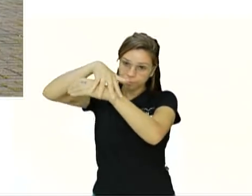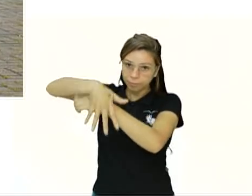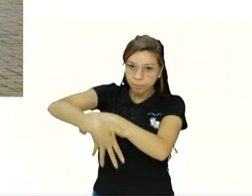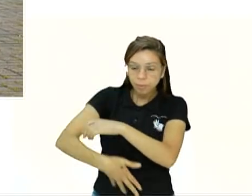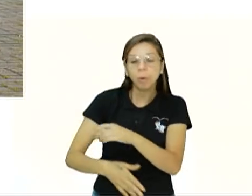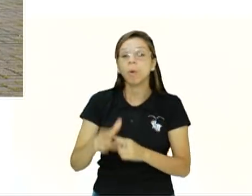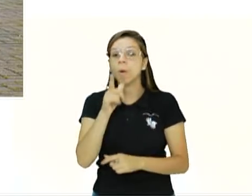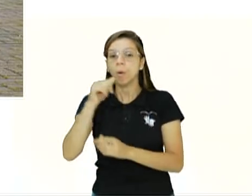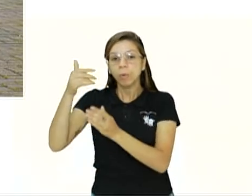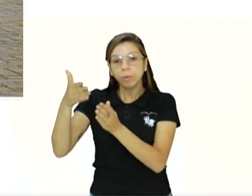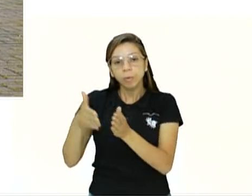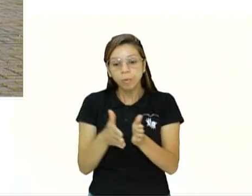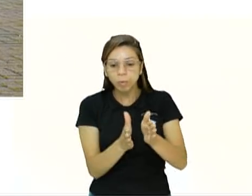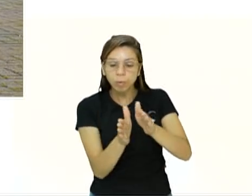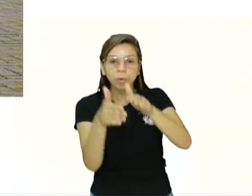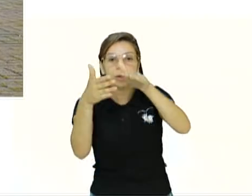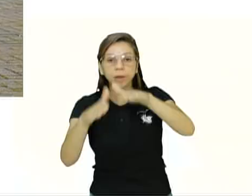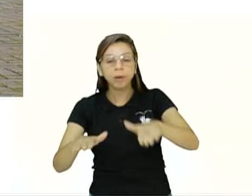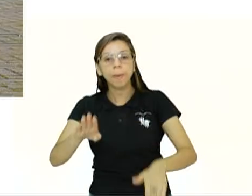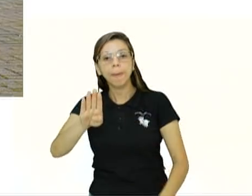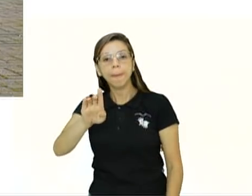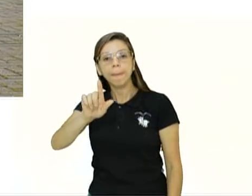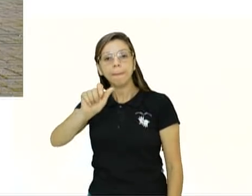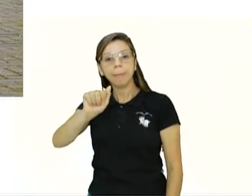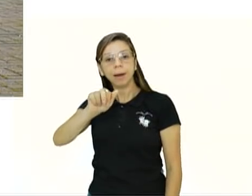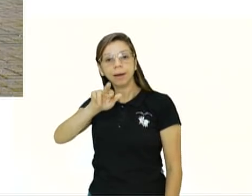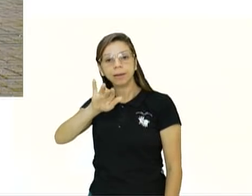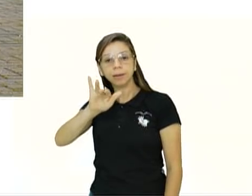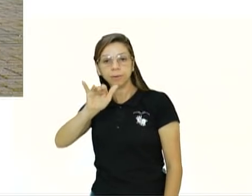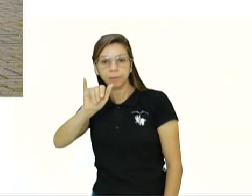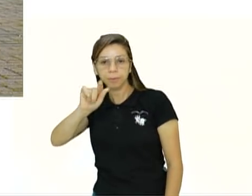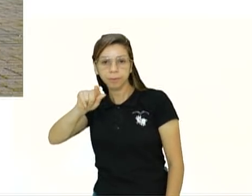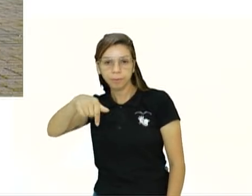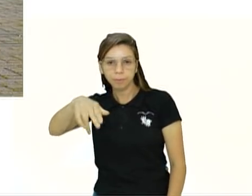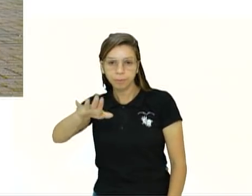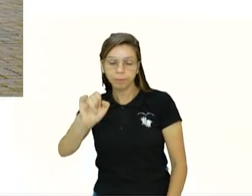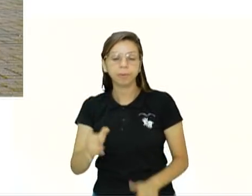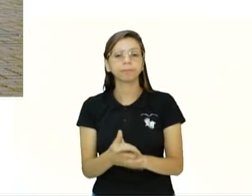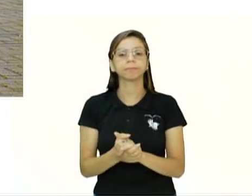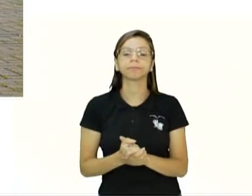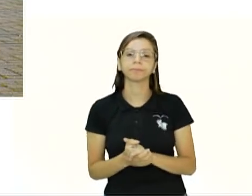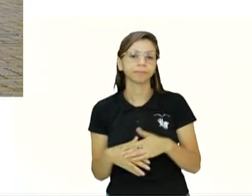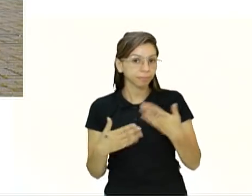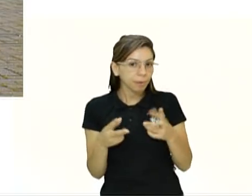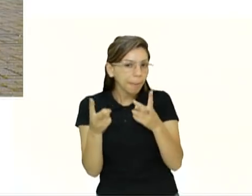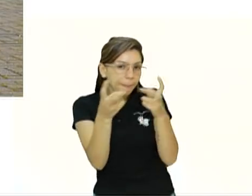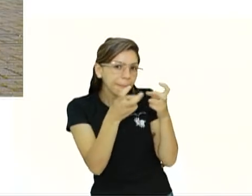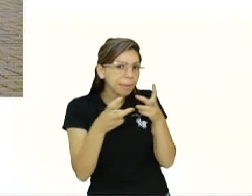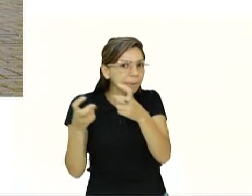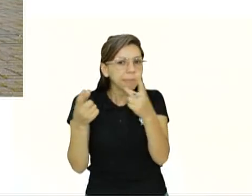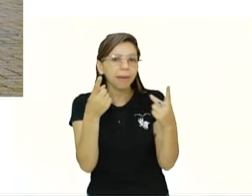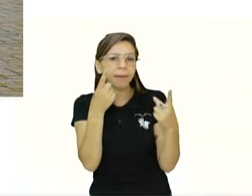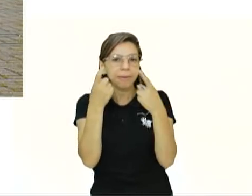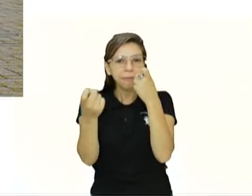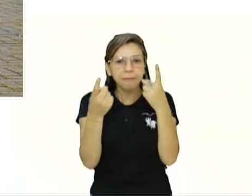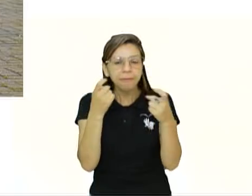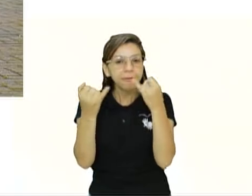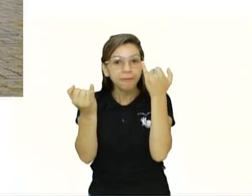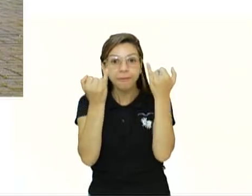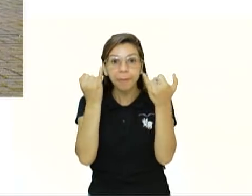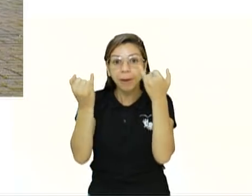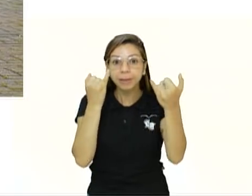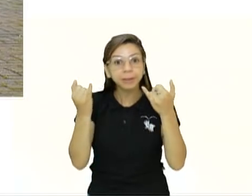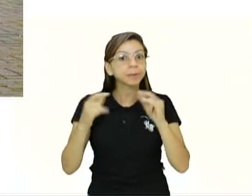da bacia do Rio Barigui, que é aqui pertinho na cidade de Almirante Tamandaré. Perceberam quantas informações matemáticas eu dei numa